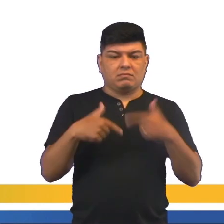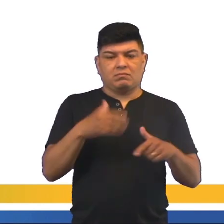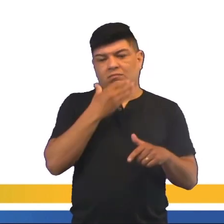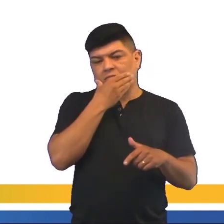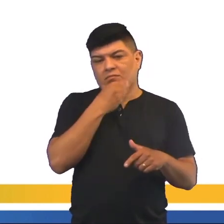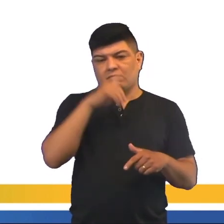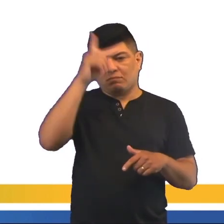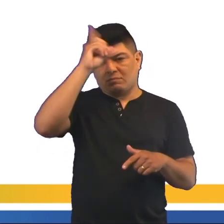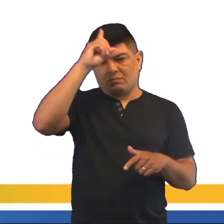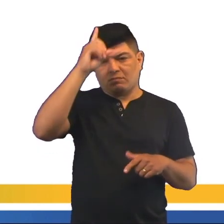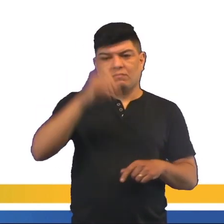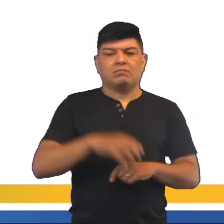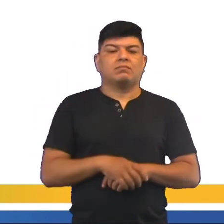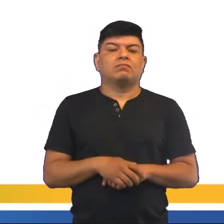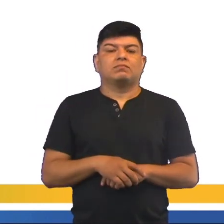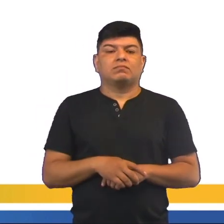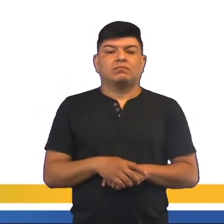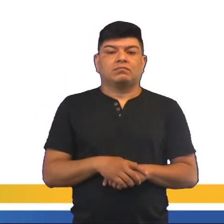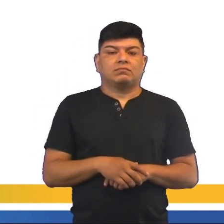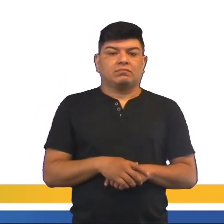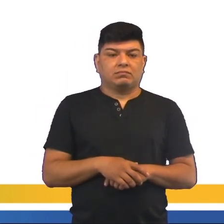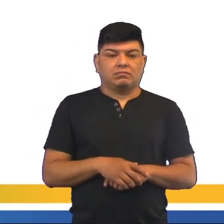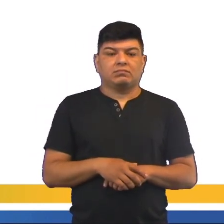mesma forma que o trabalho de um homem adulto.